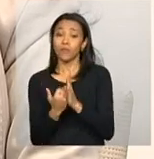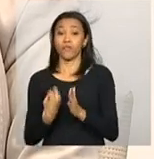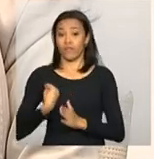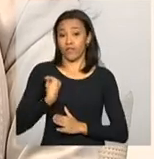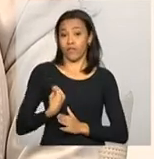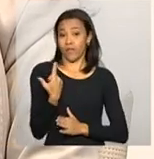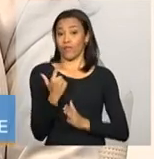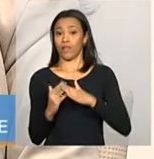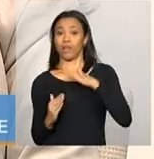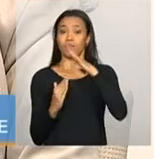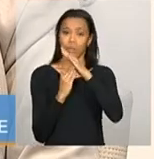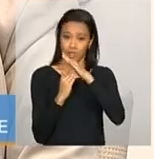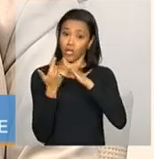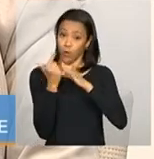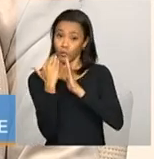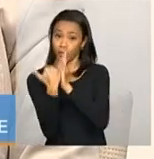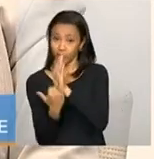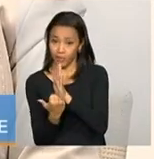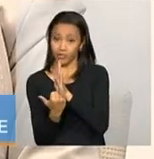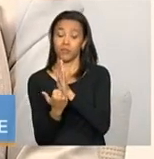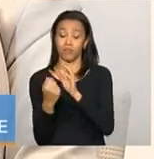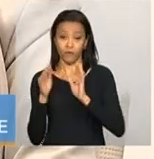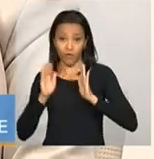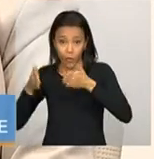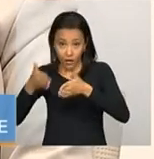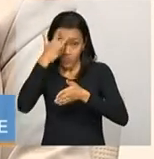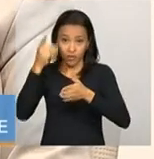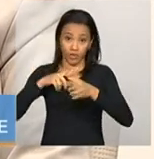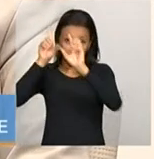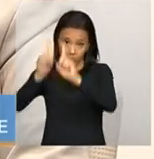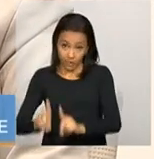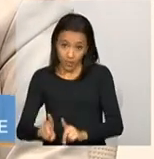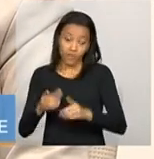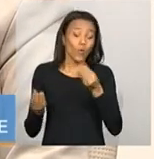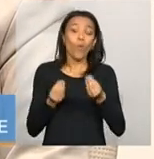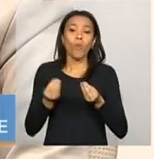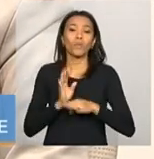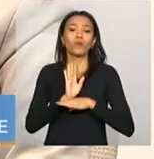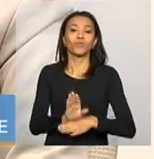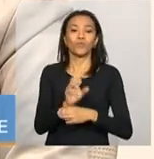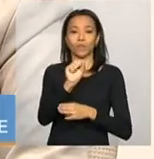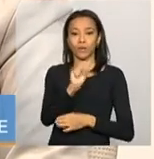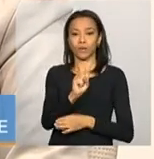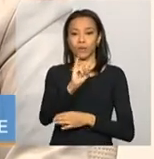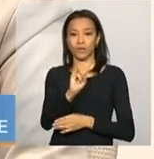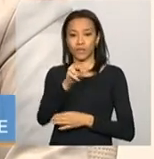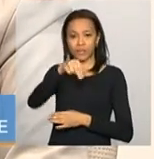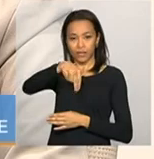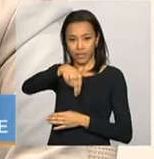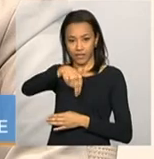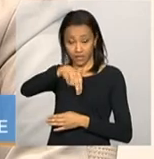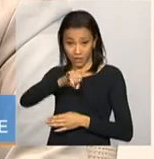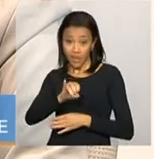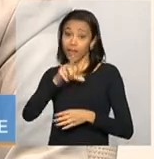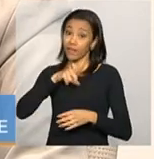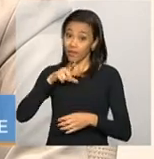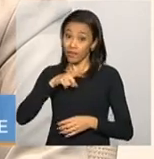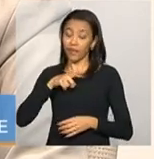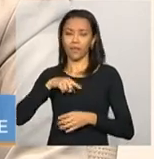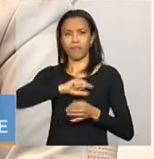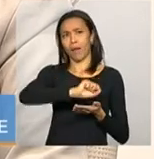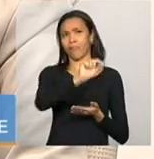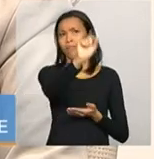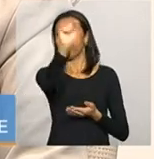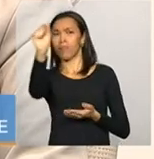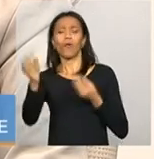intermediação de mão de obra da pessoa com deficiência. Isso se dá por meio do SINE, que é o Sistema Nacional de Emprego, que tem postos em todo o Brasil. Como